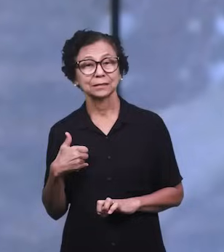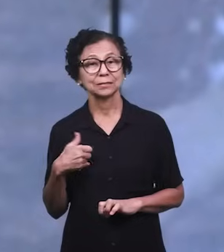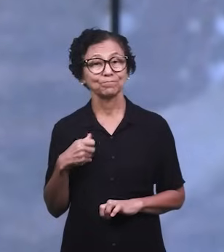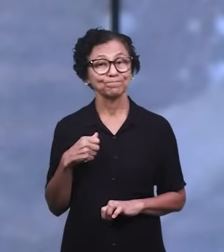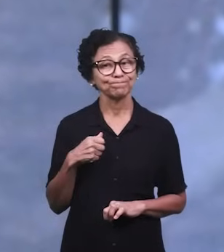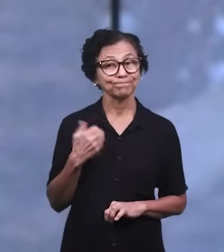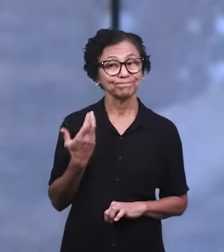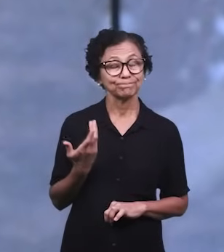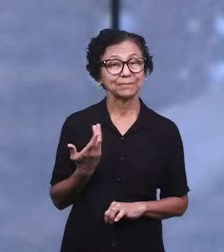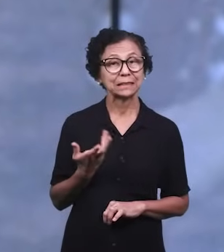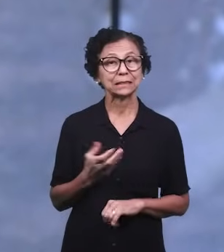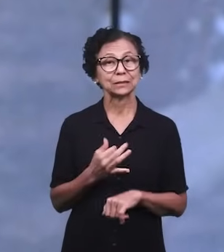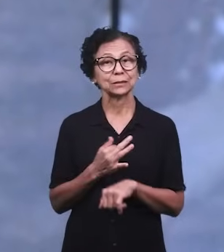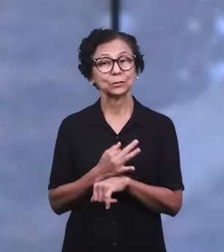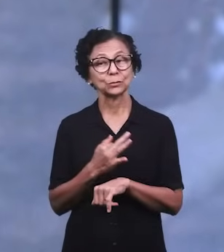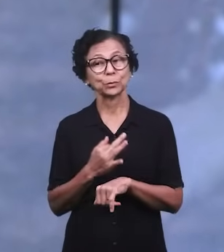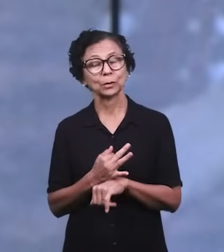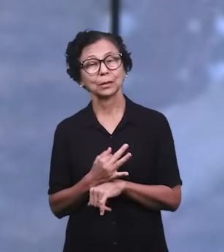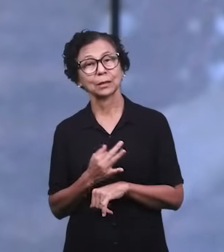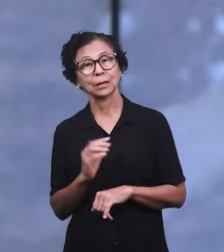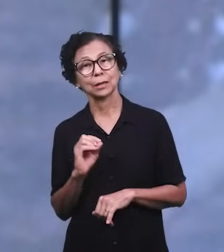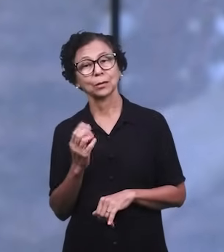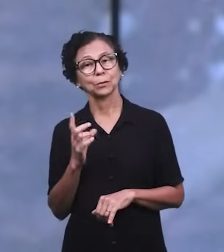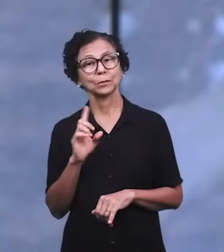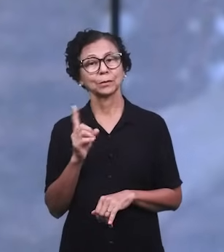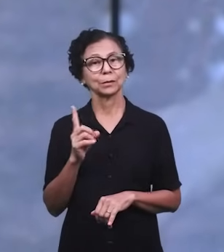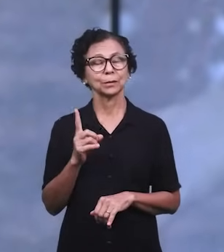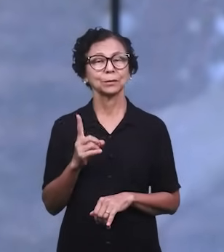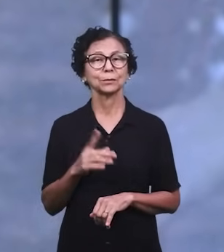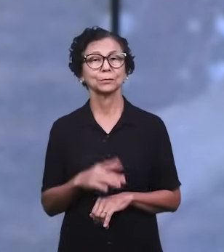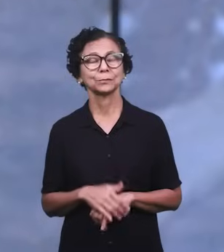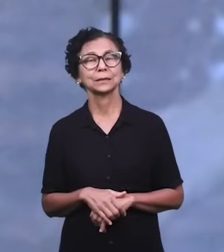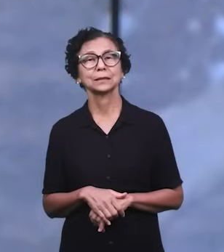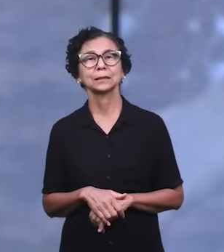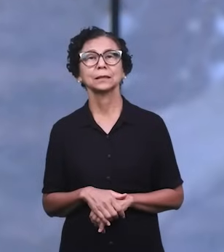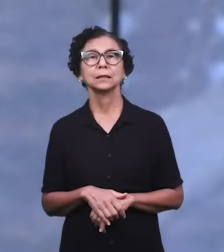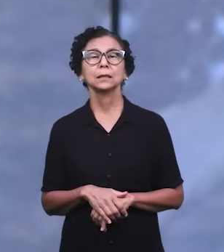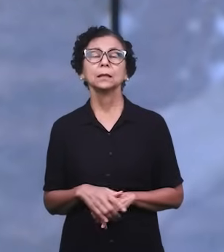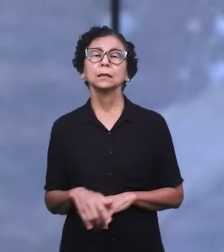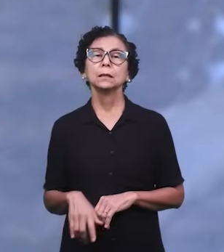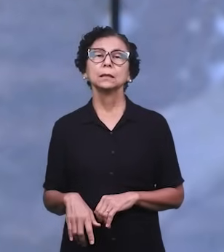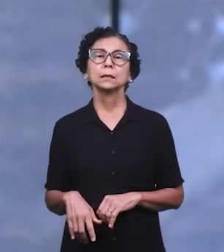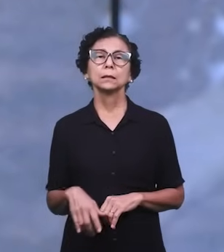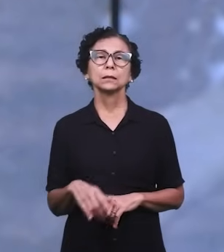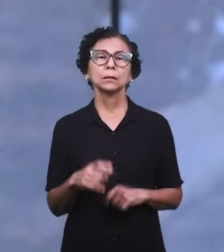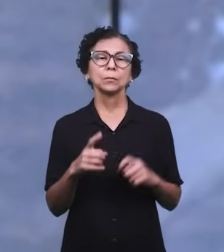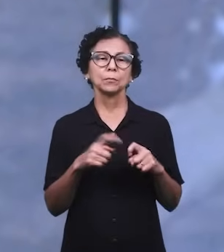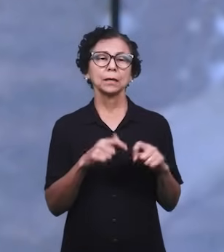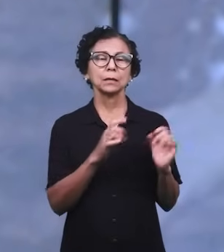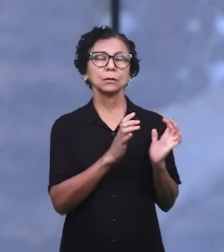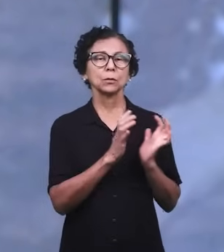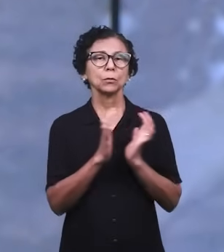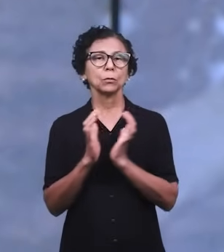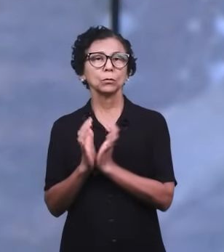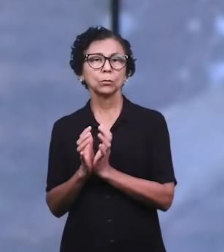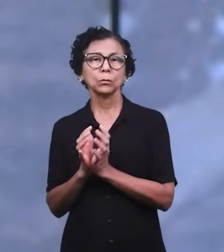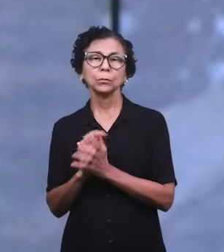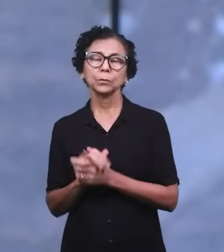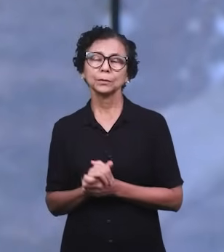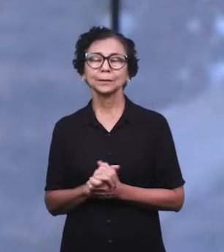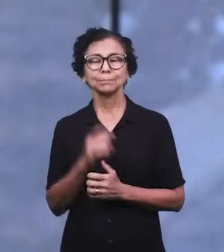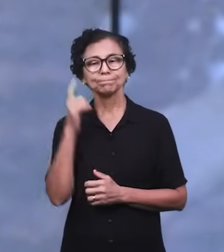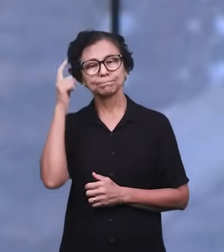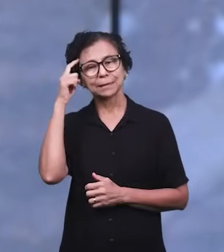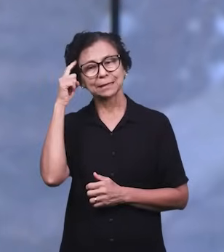ou não. E ela, então, foi chamada, um grupo de médicos ali, ela com a família, para poder tomar